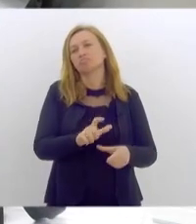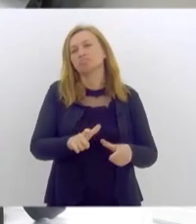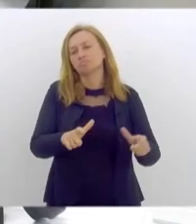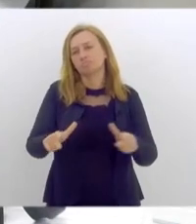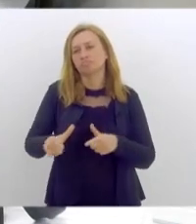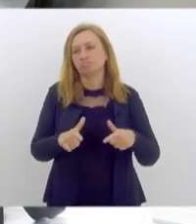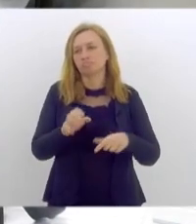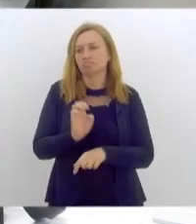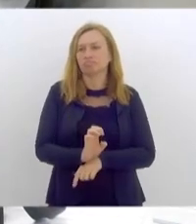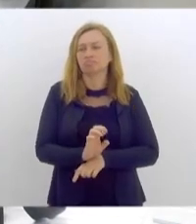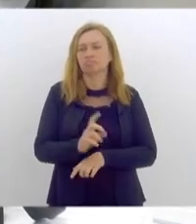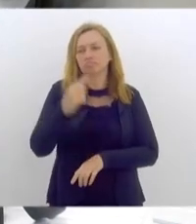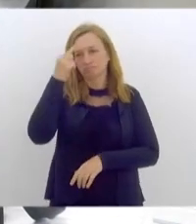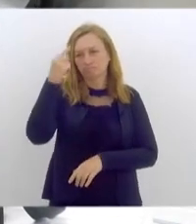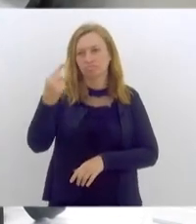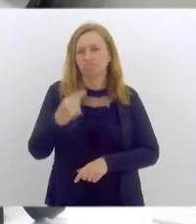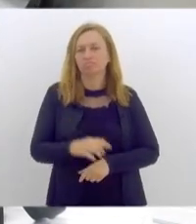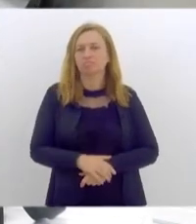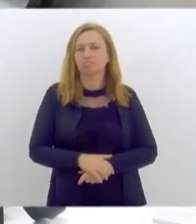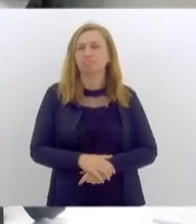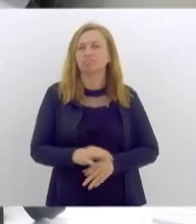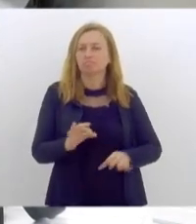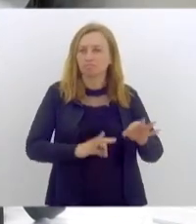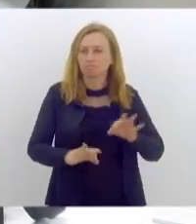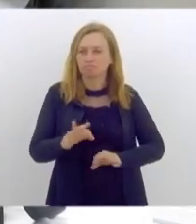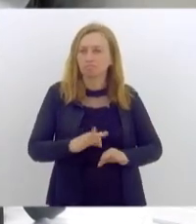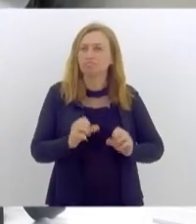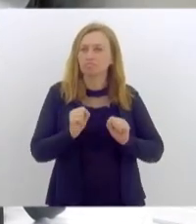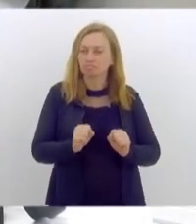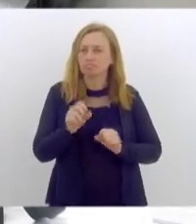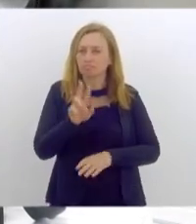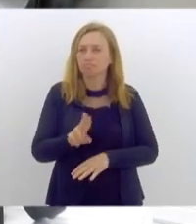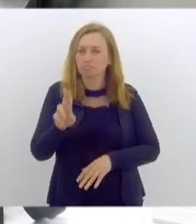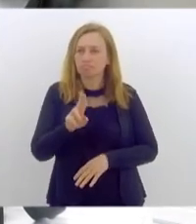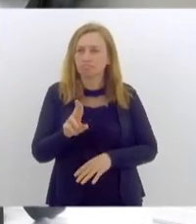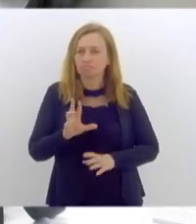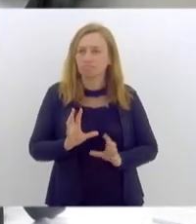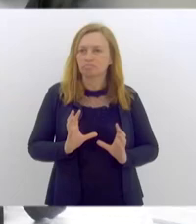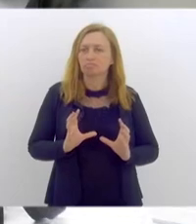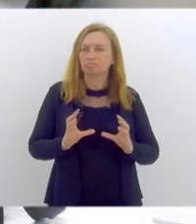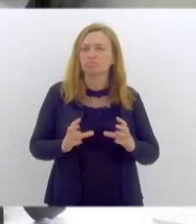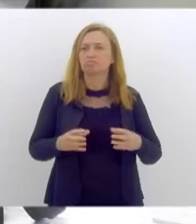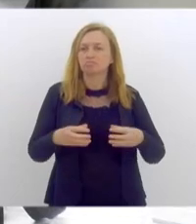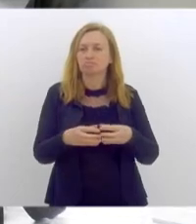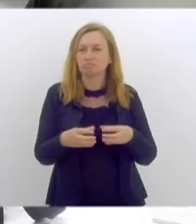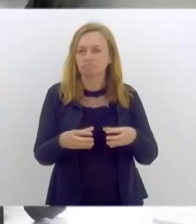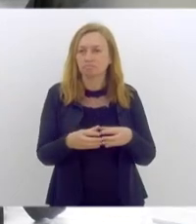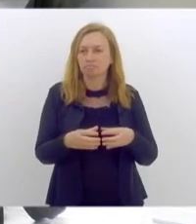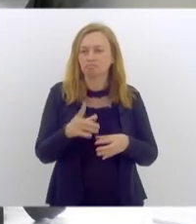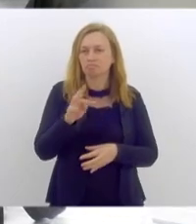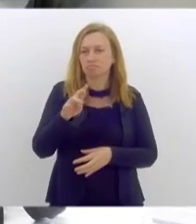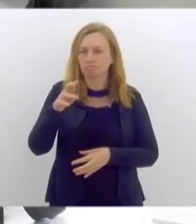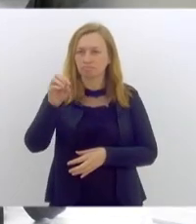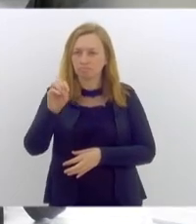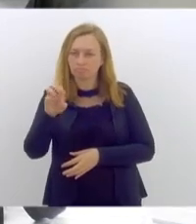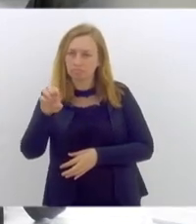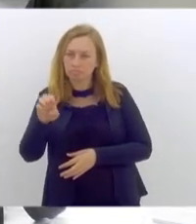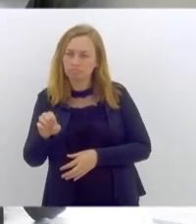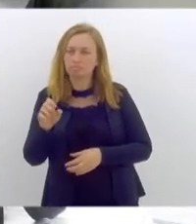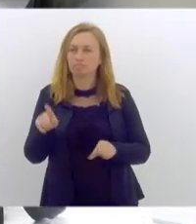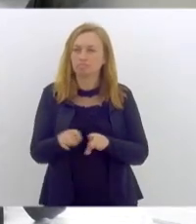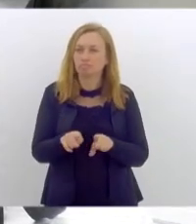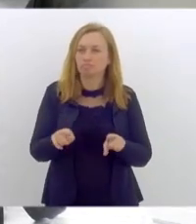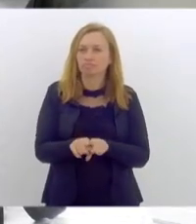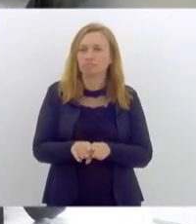e a ideia é que com esse programa a gente possa utilizar essa rede de correspondente também os correspondentes que estão atuando